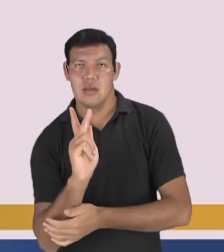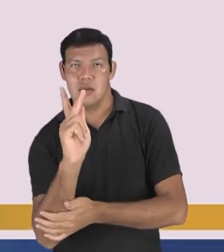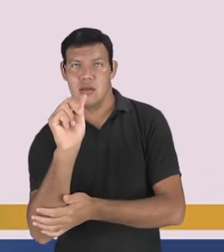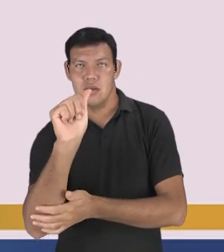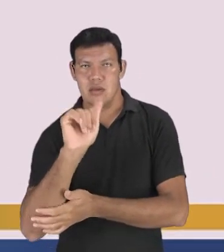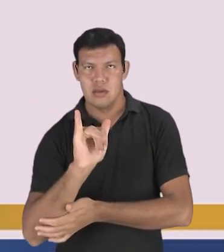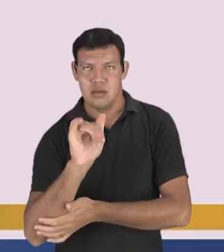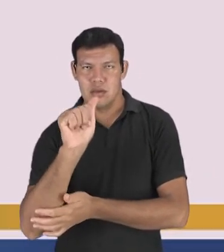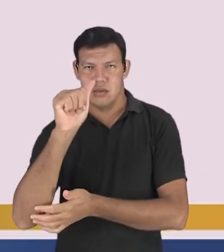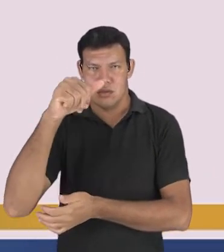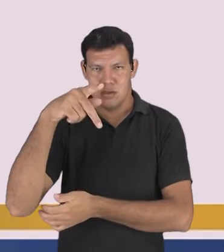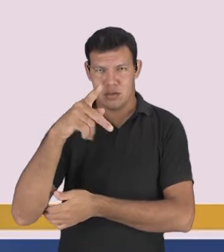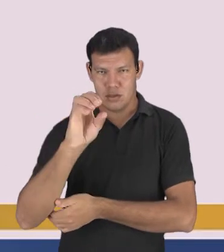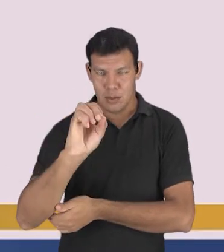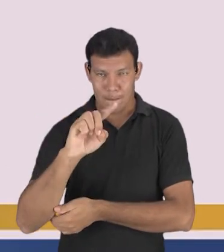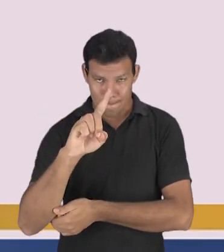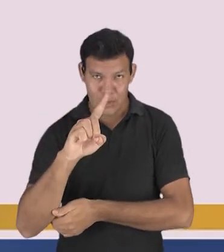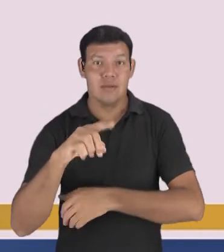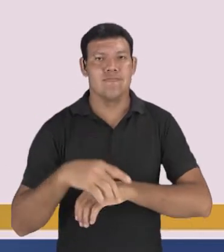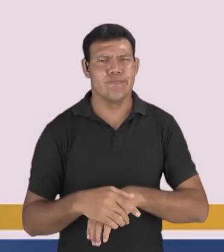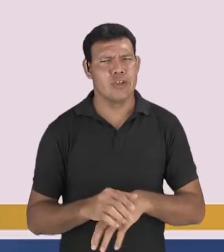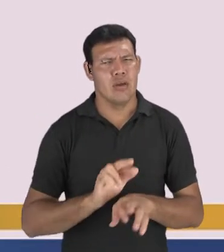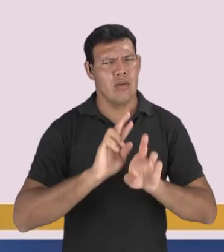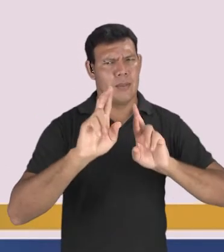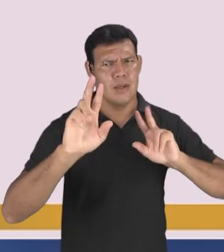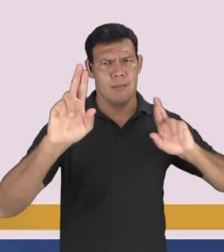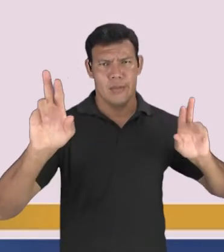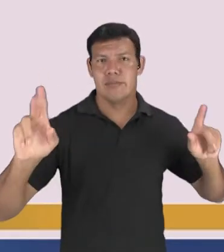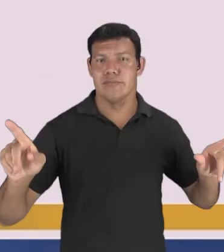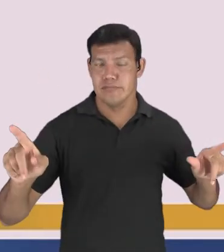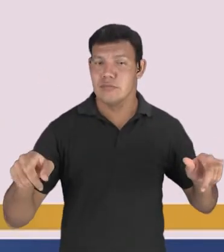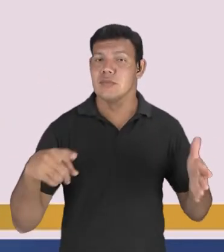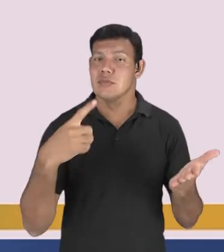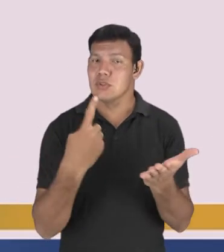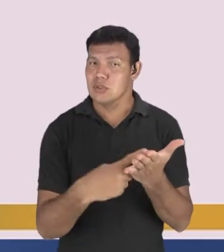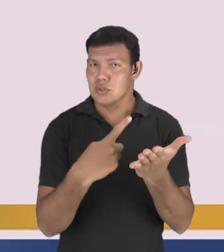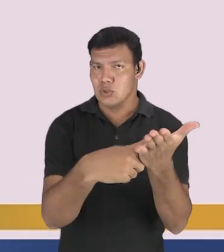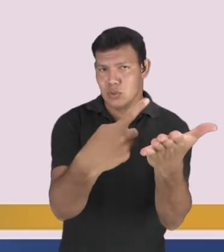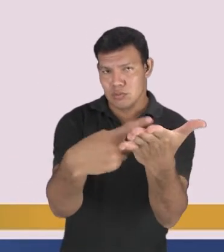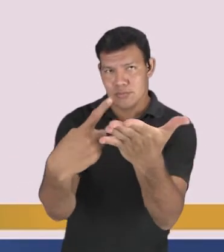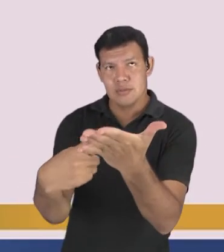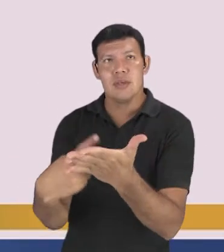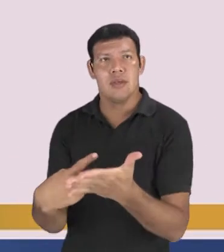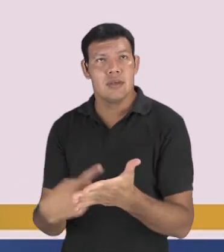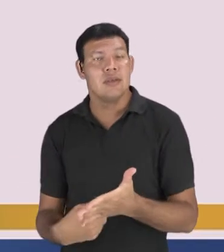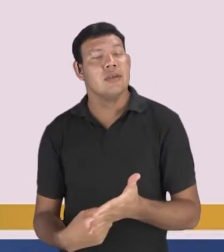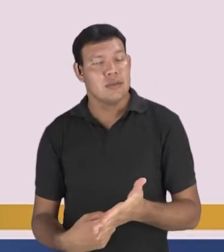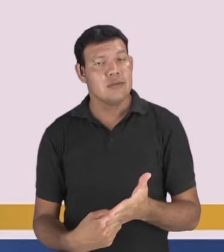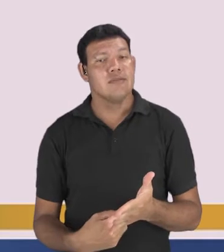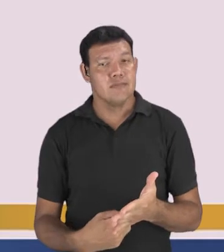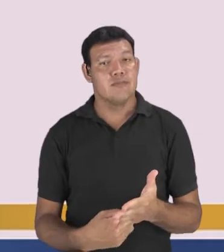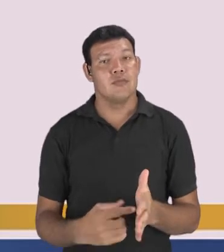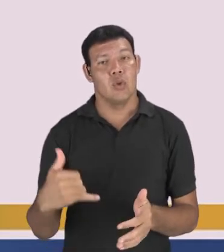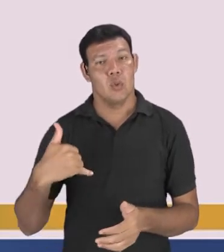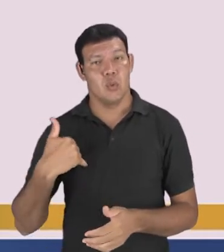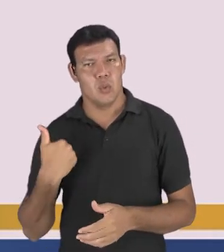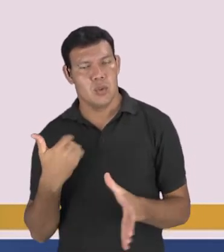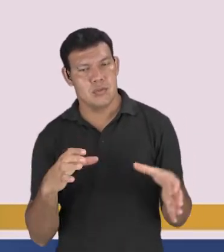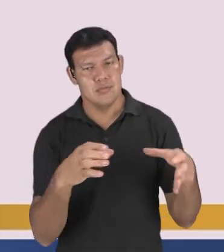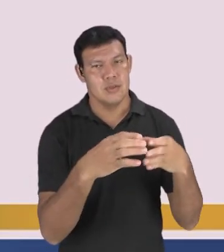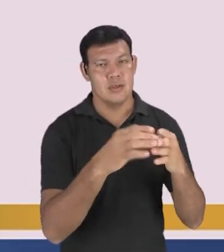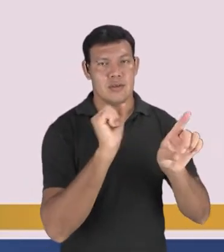em sociedade, de lidar com a sociedade branca, de lidar com a cultura, com a tecnologia, com os